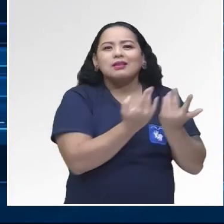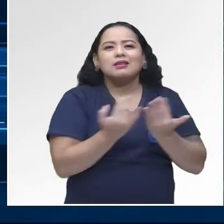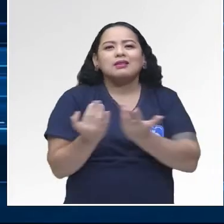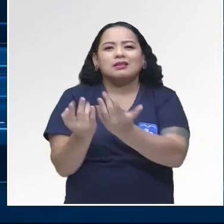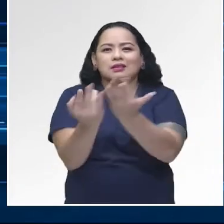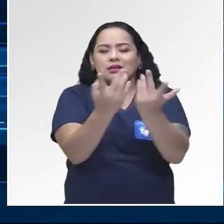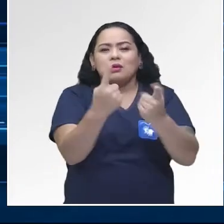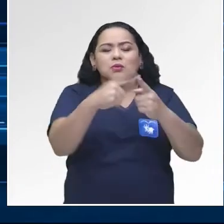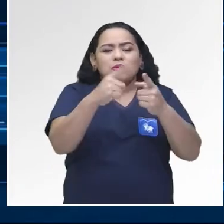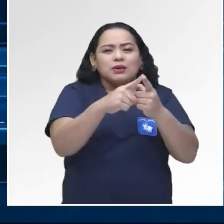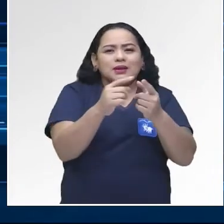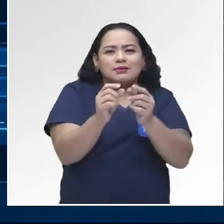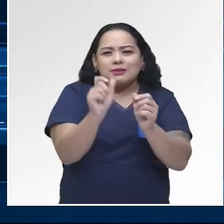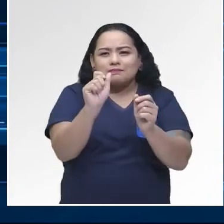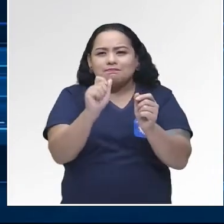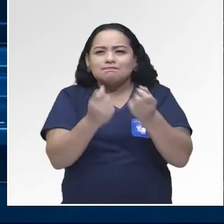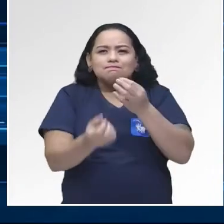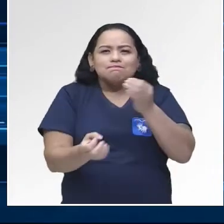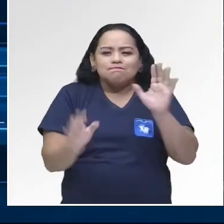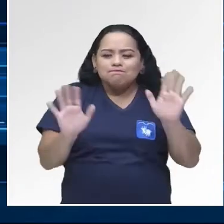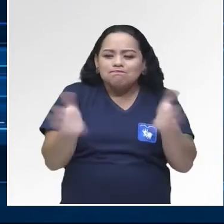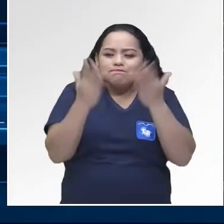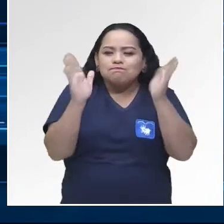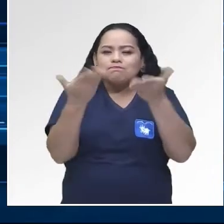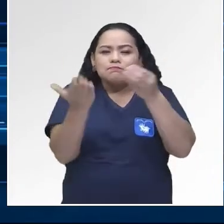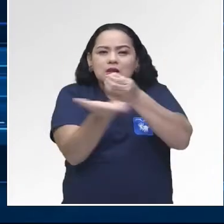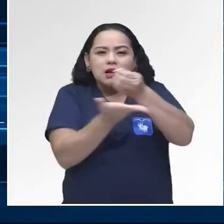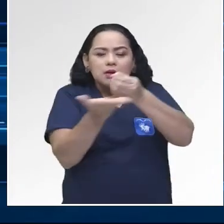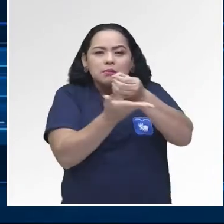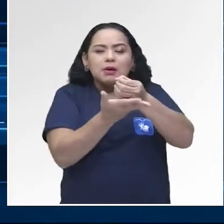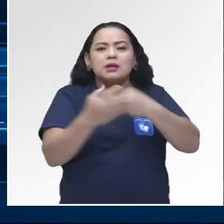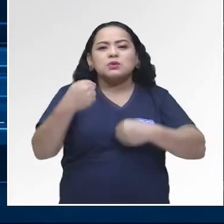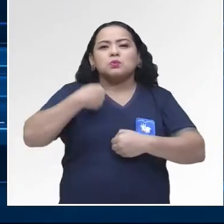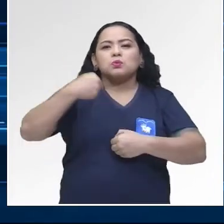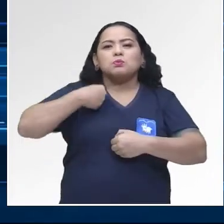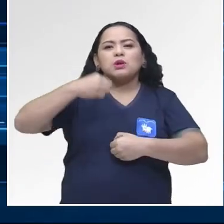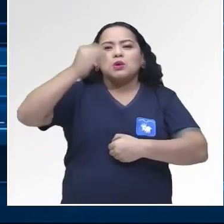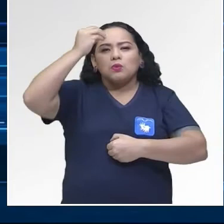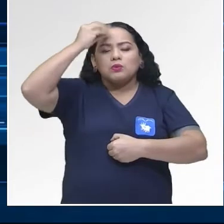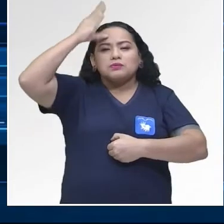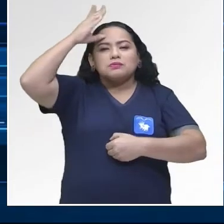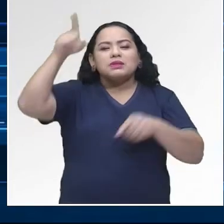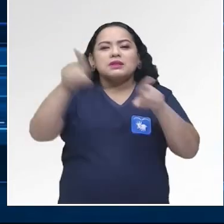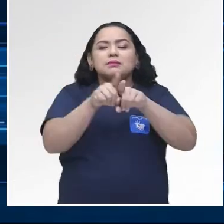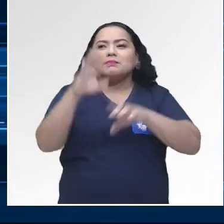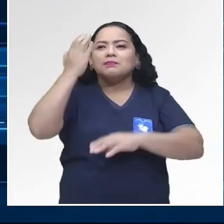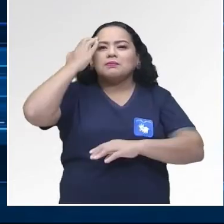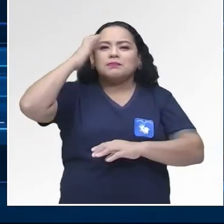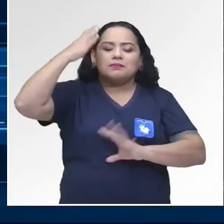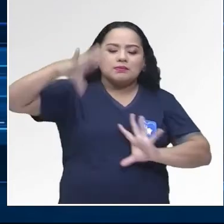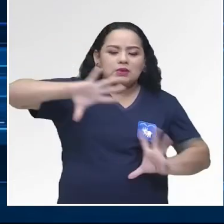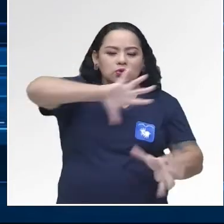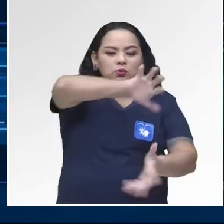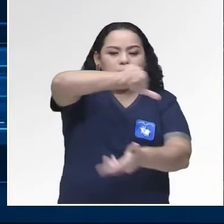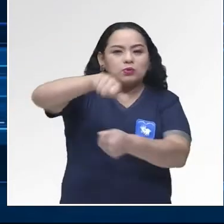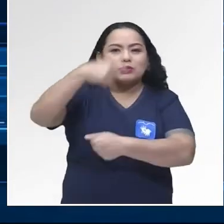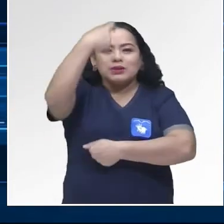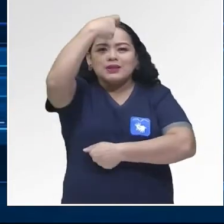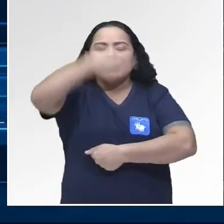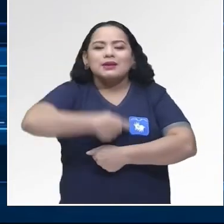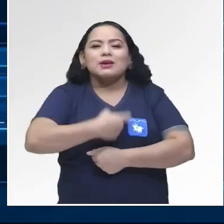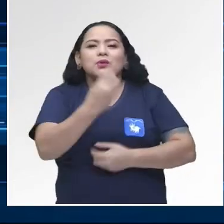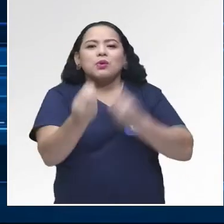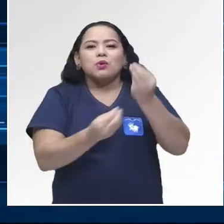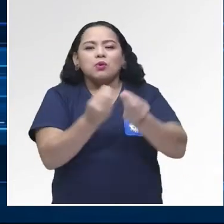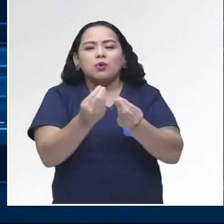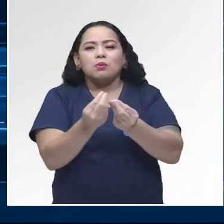vai moldando o meu pensamento, que vai moldando a minha visão de mundo, e eu acabo, então, sendo